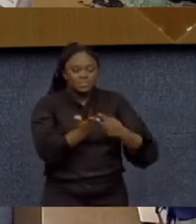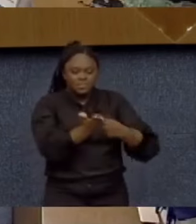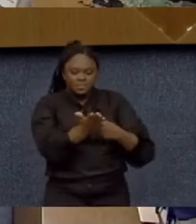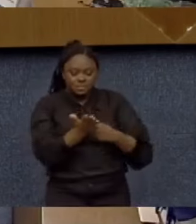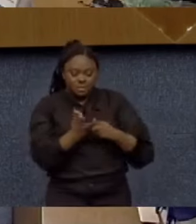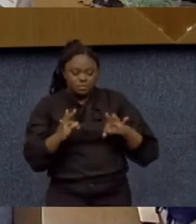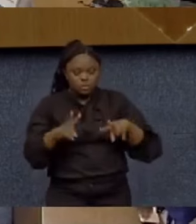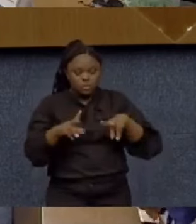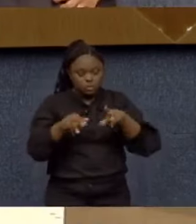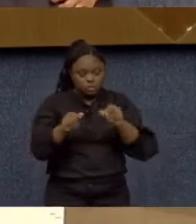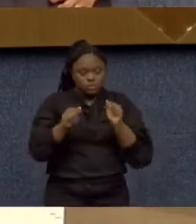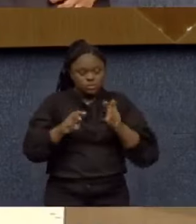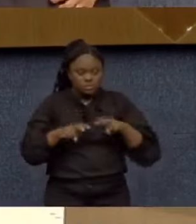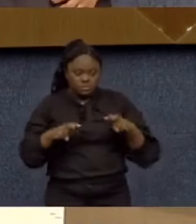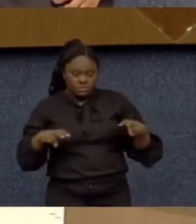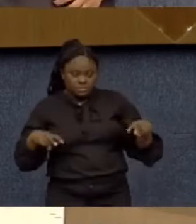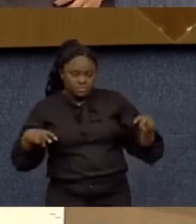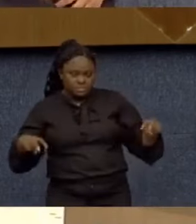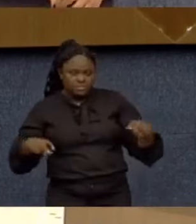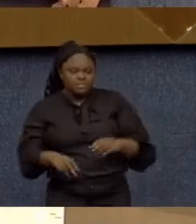Convidamos a todos que se assentem.